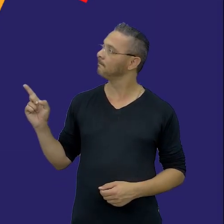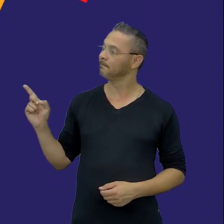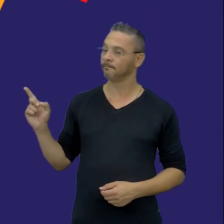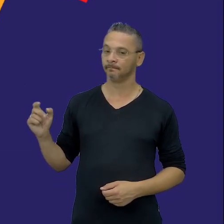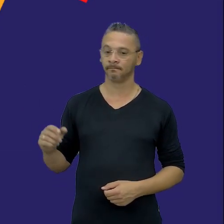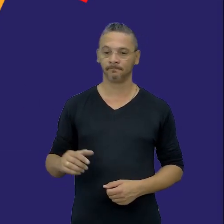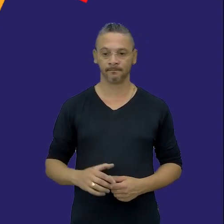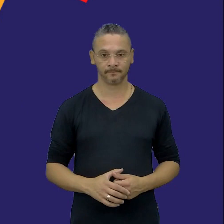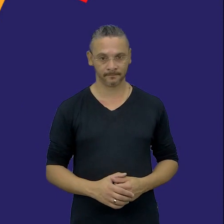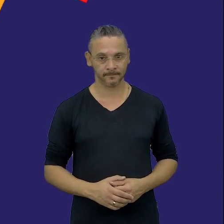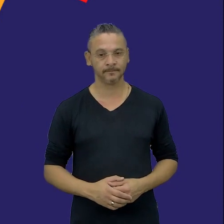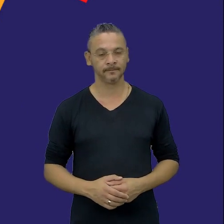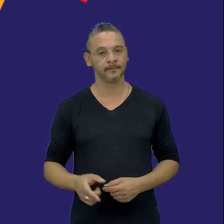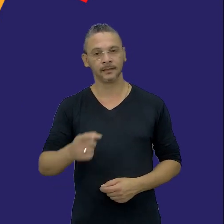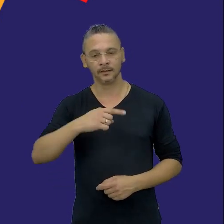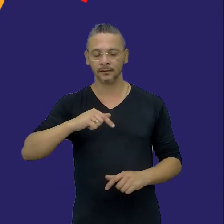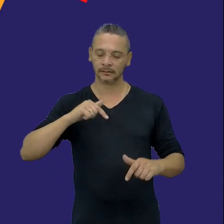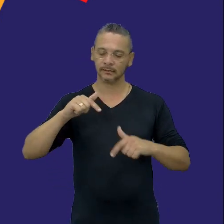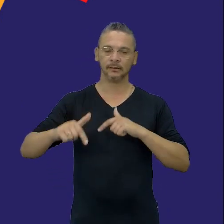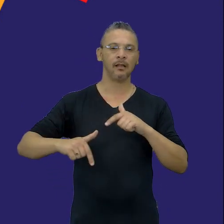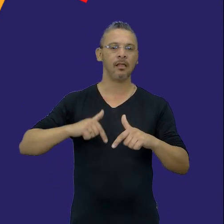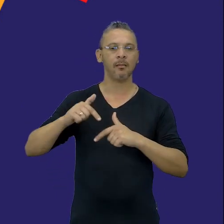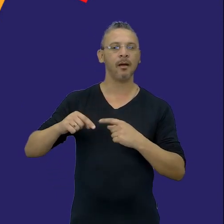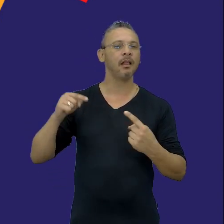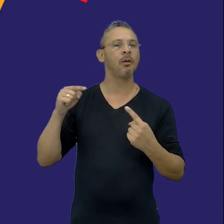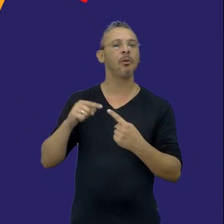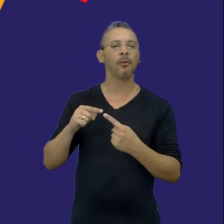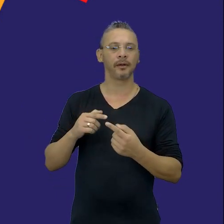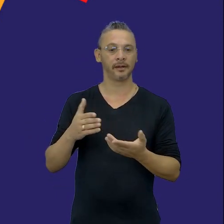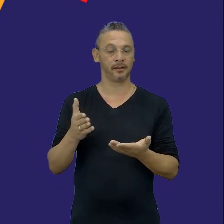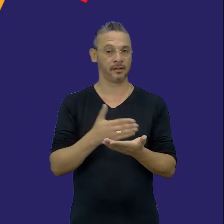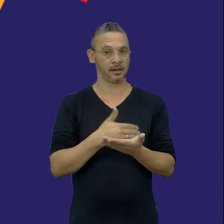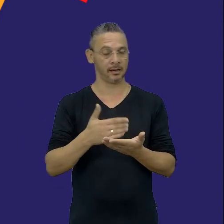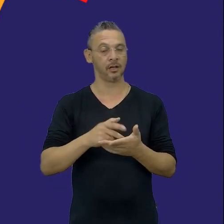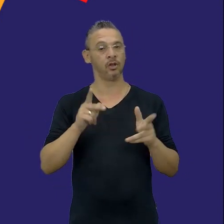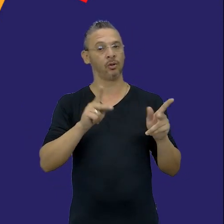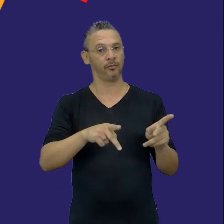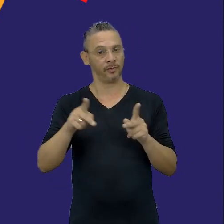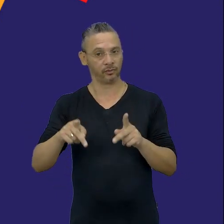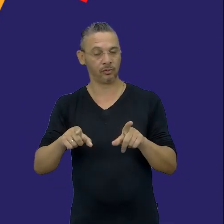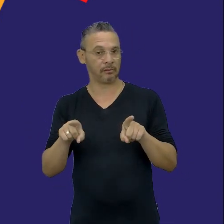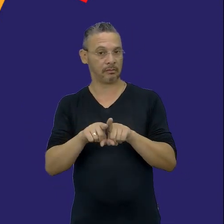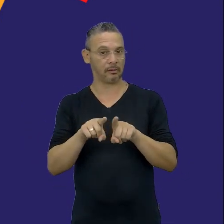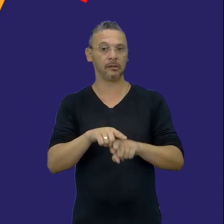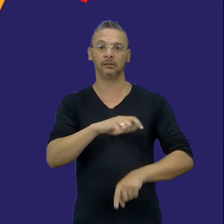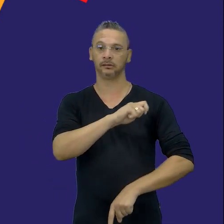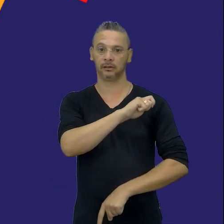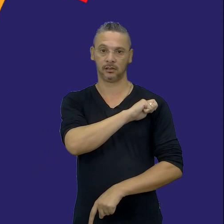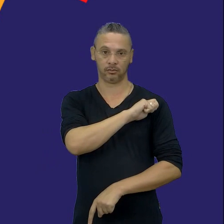Nós estamos trabalhando com os cadernos do professor e aluno,